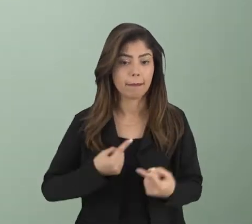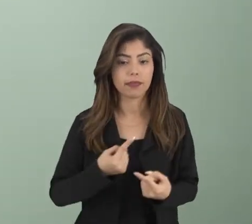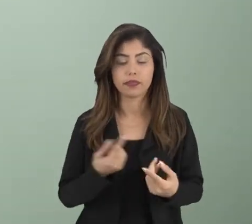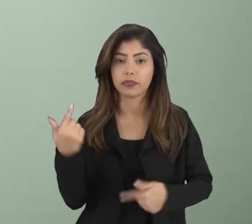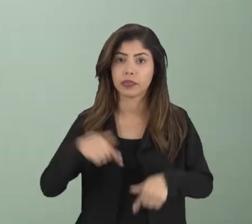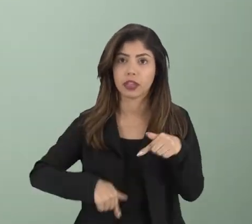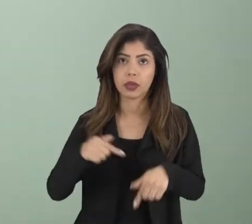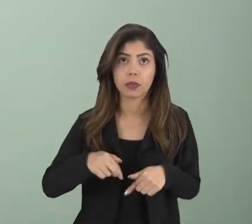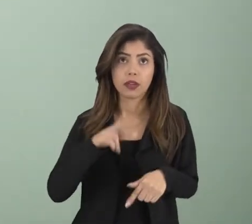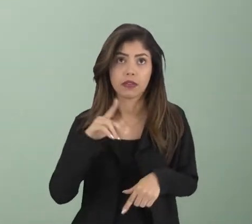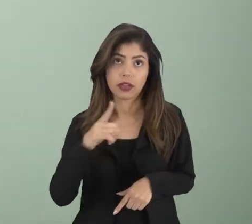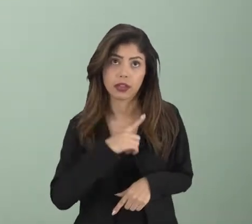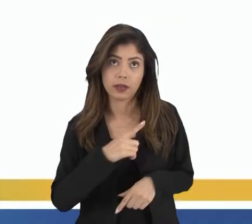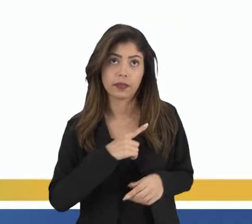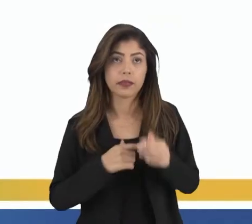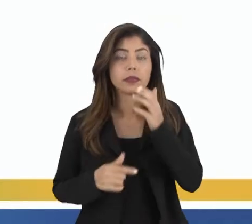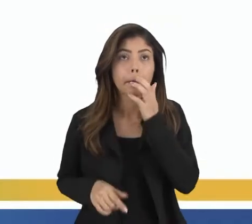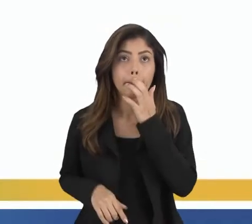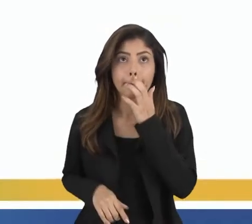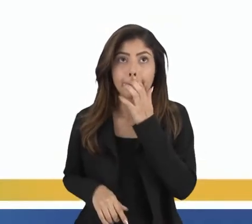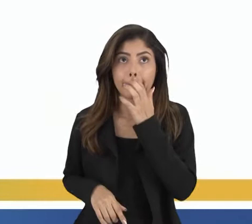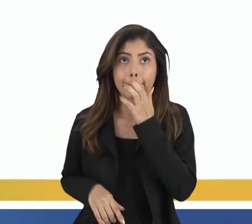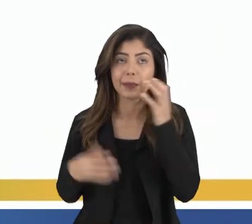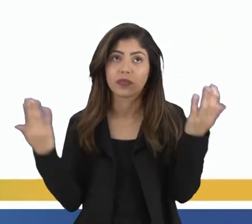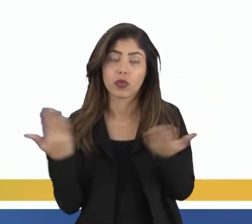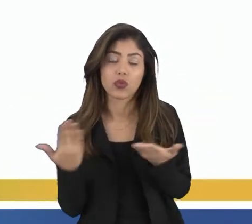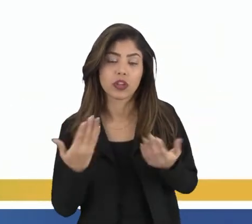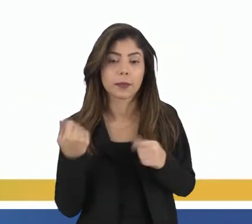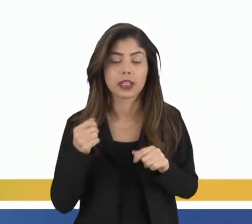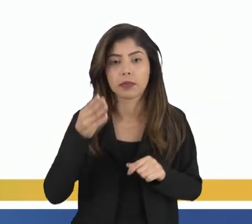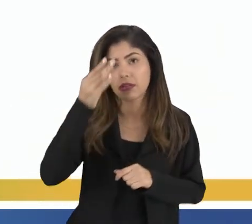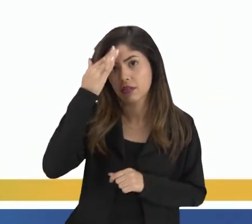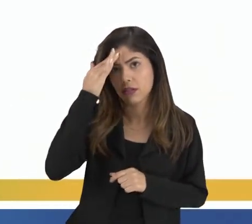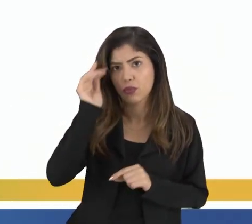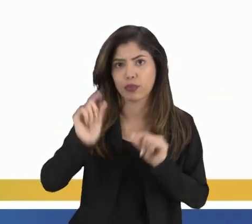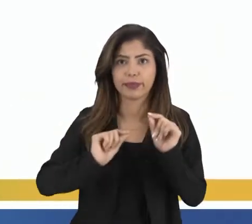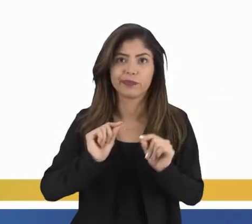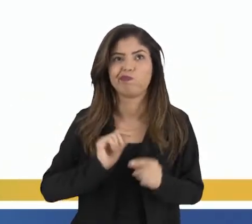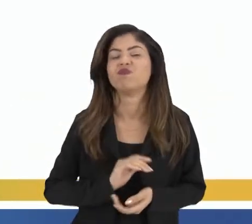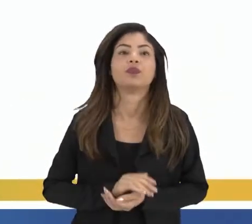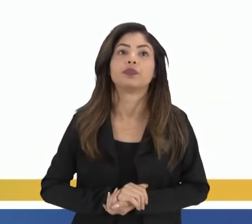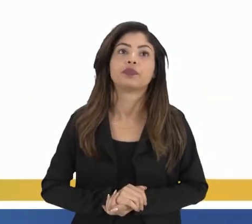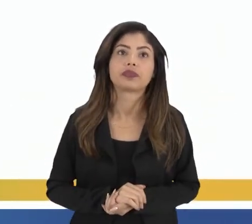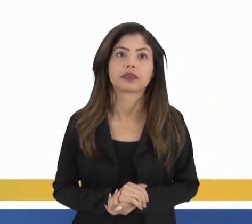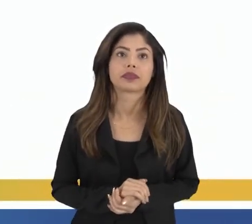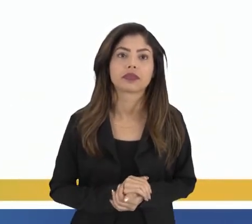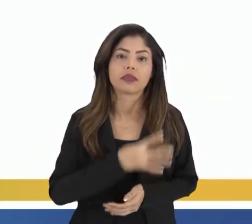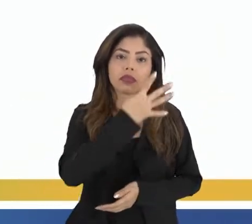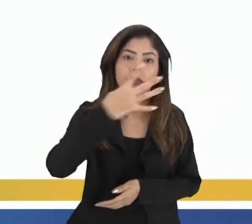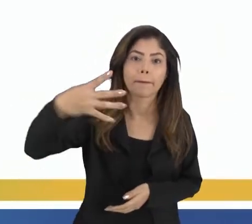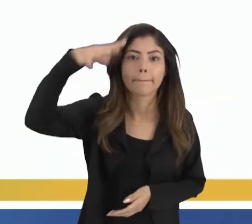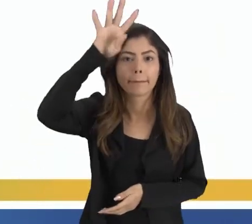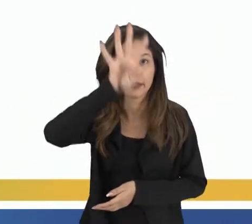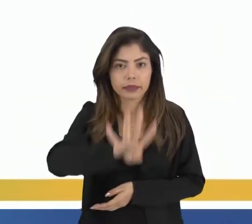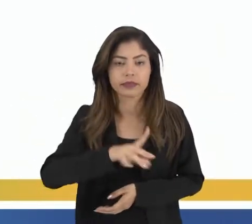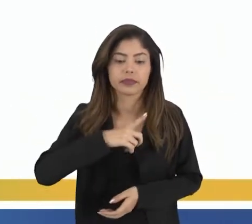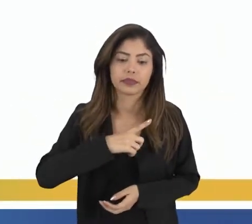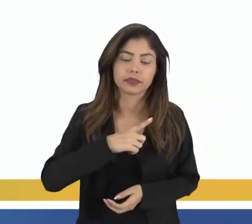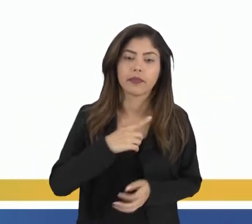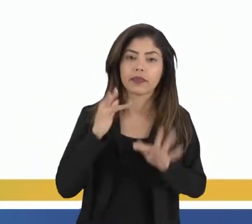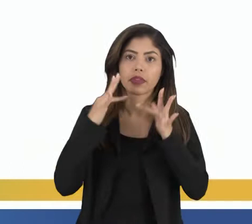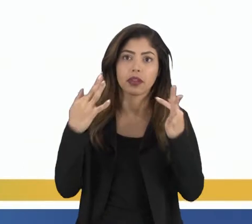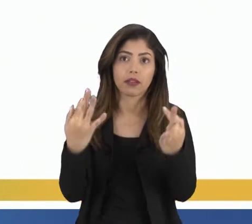acontecem. Então para isso nós precisamos entender uma coisinha. Na tabela periódica existem os elementos da